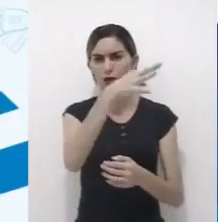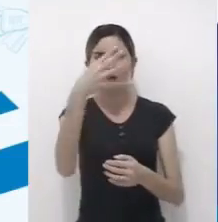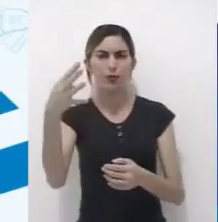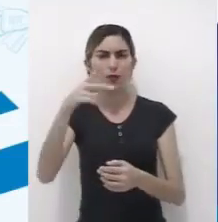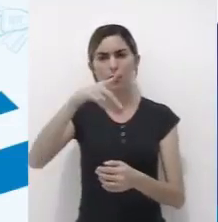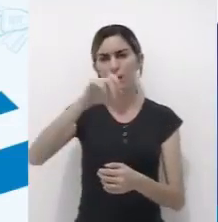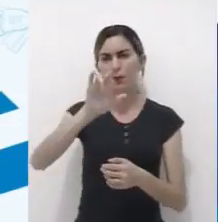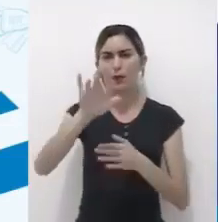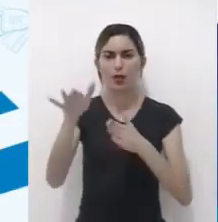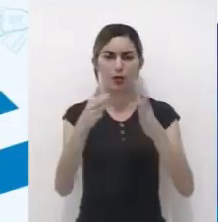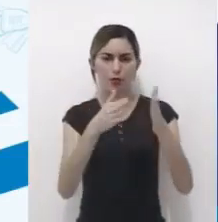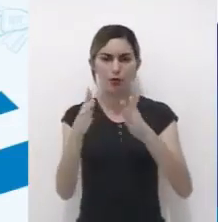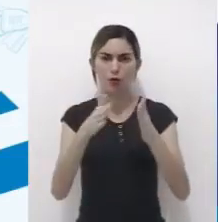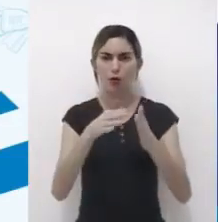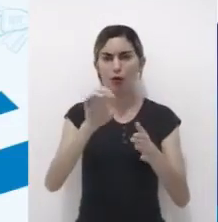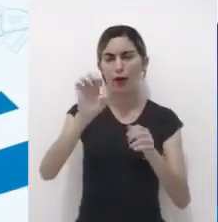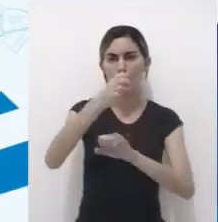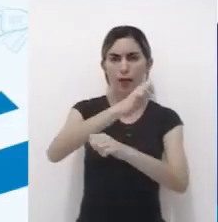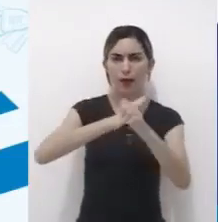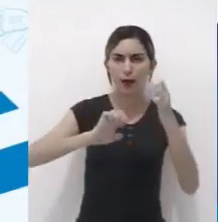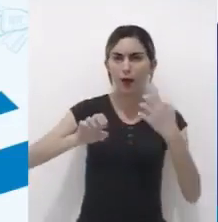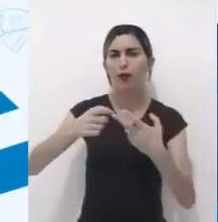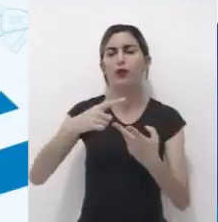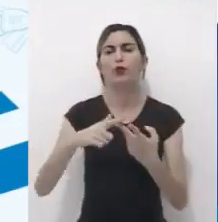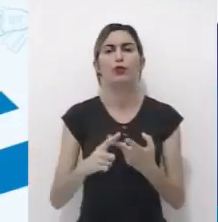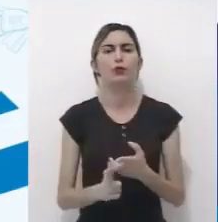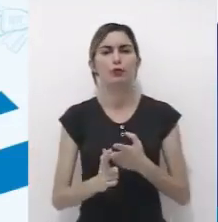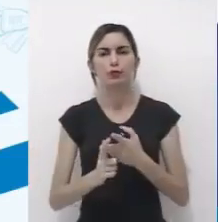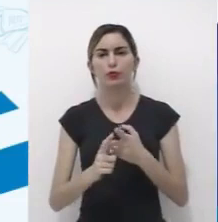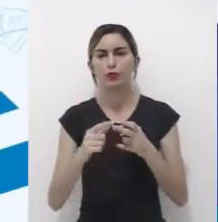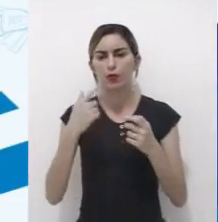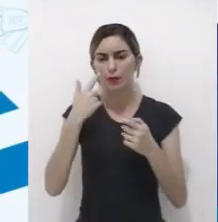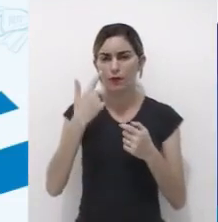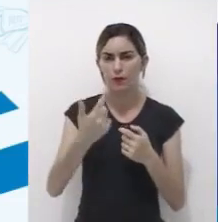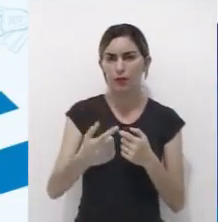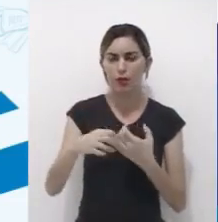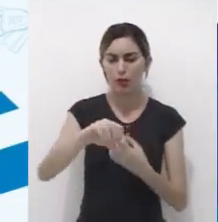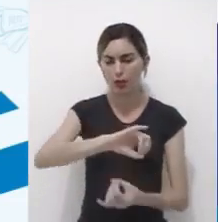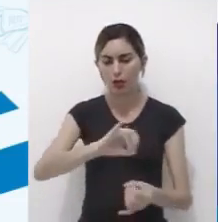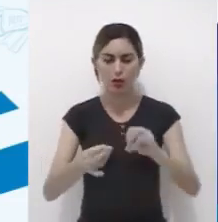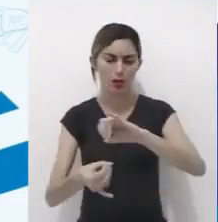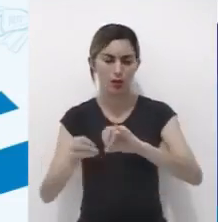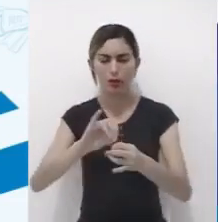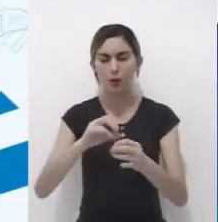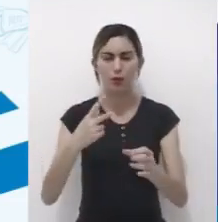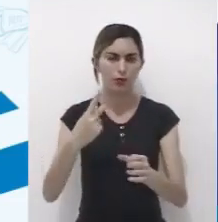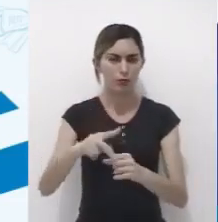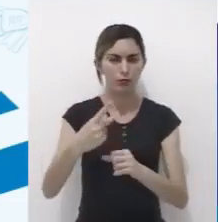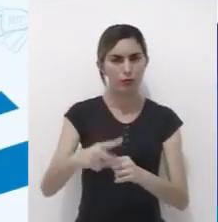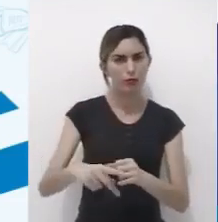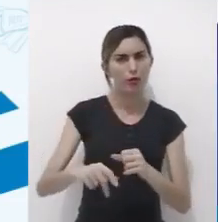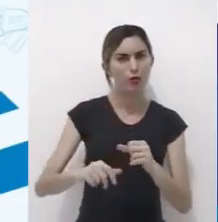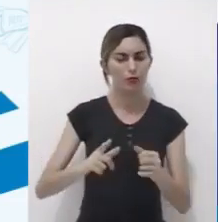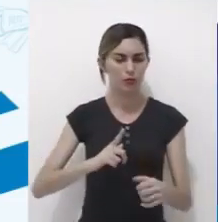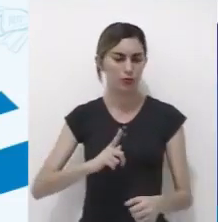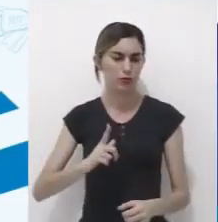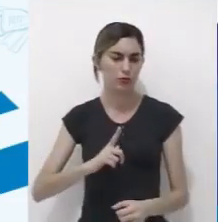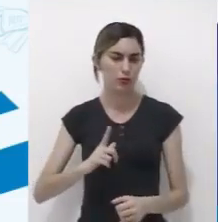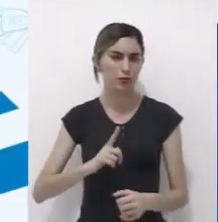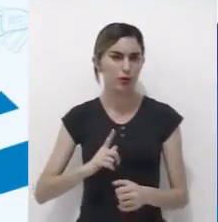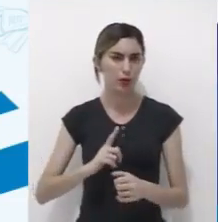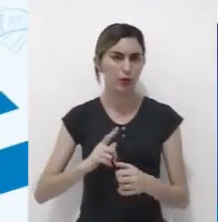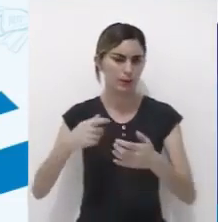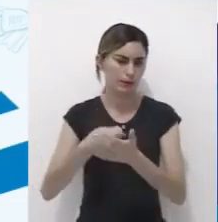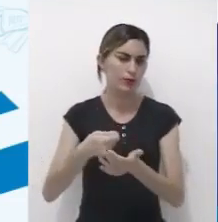tabela periódica, essa questão de elétrons. Vocês vão observar que os elementos químicos eles vão